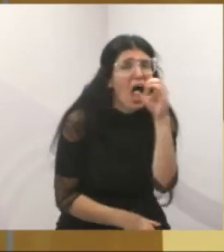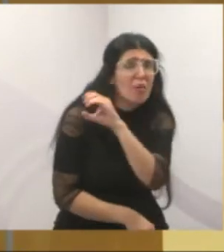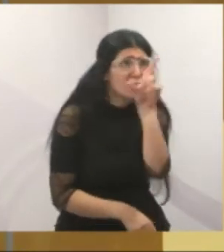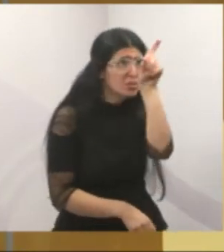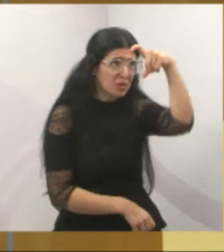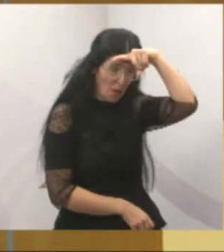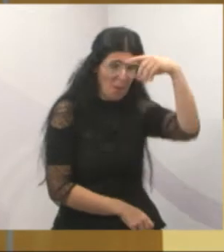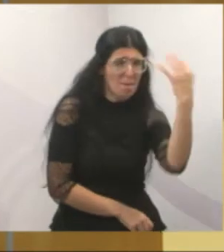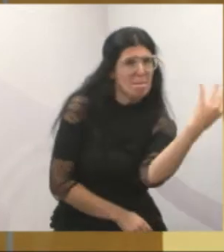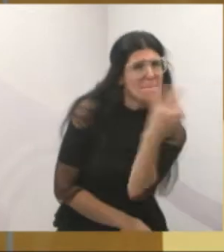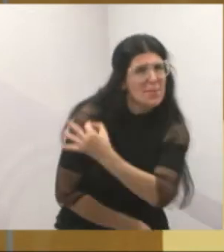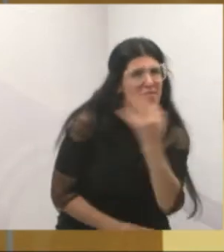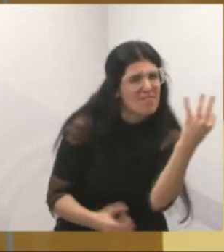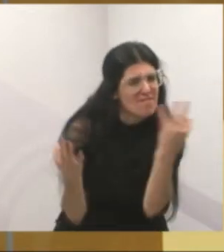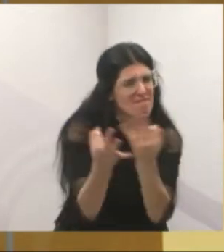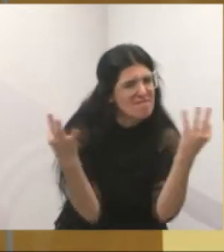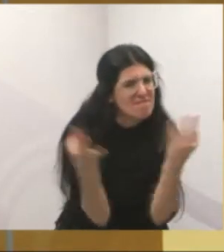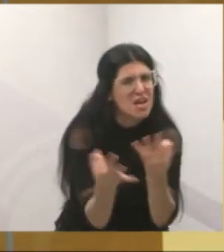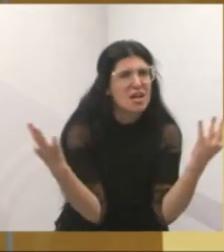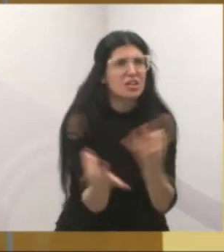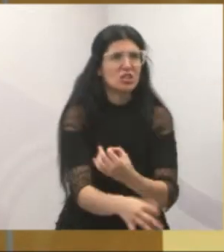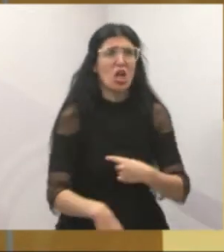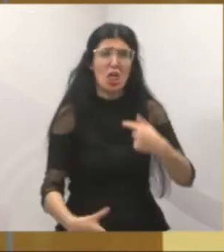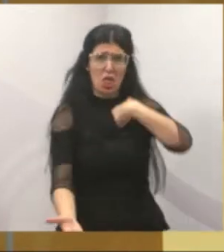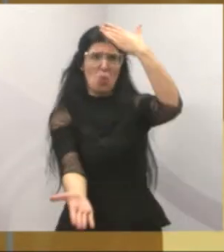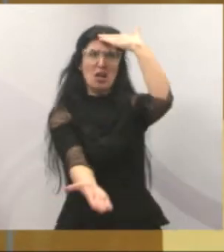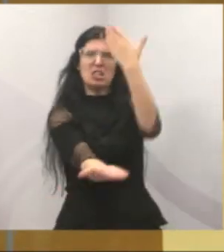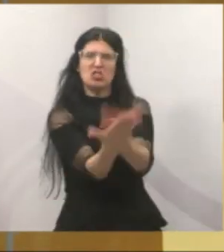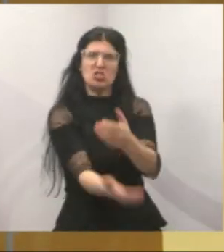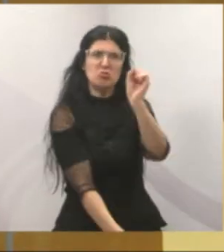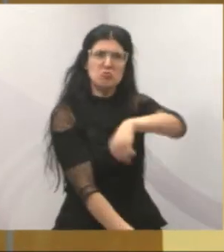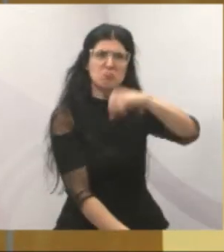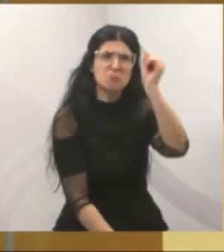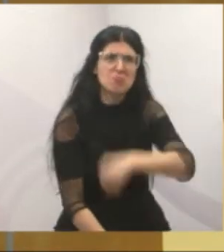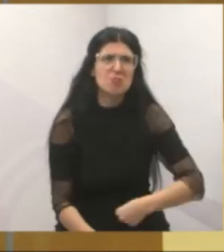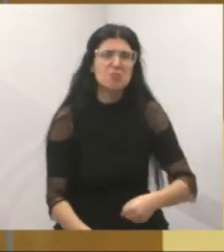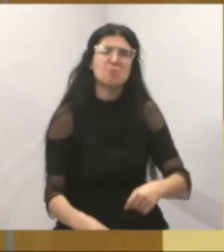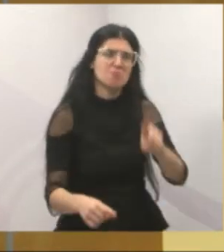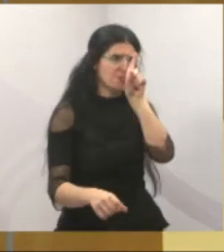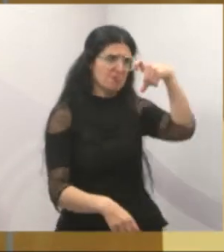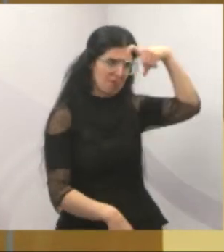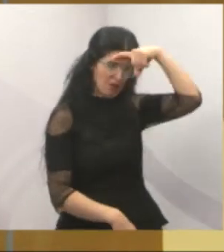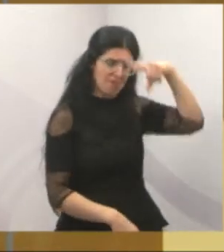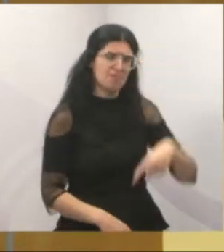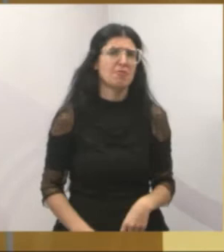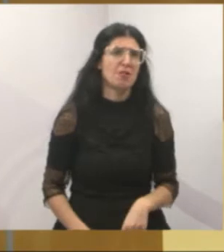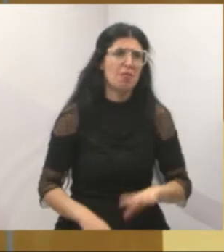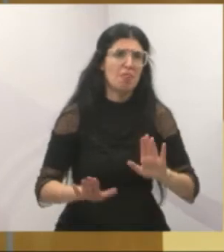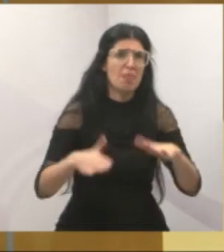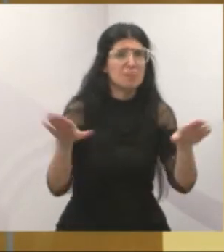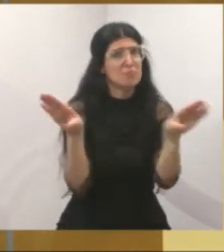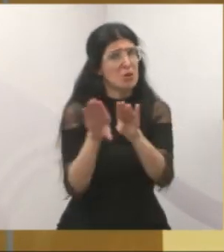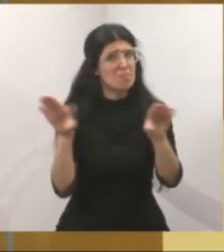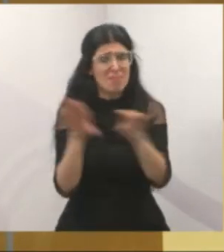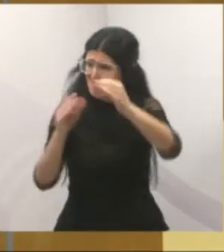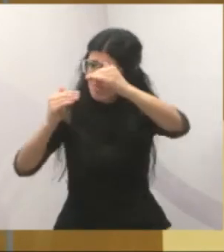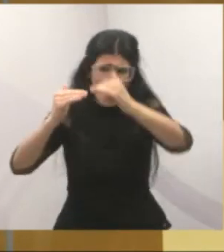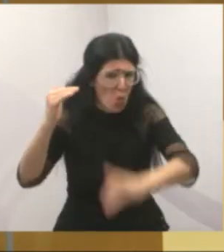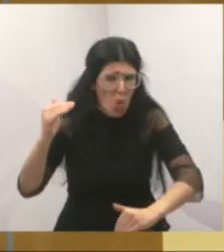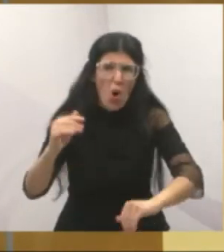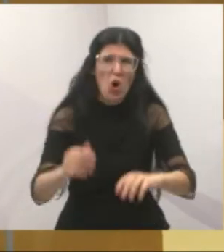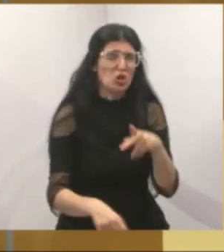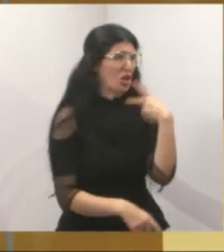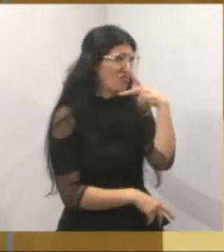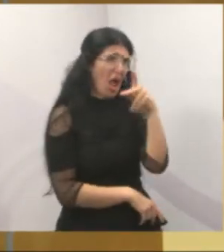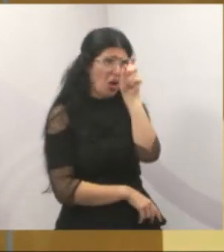ponta. Confio na rede privada de saúde do nosso município. Do ponto de vista da eficiência, eu também discordo, porque se